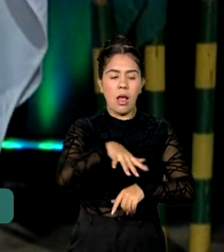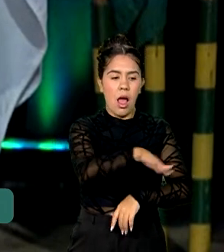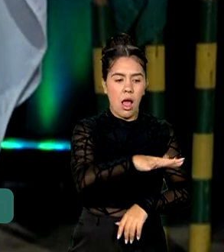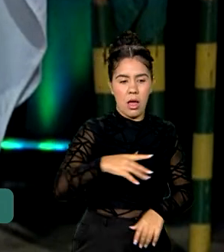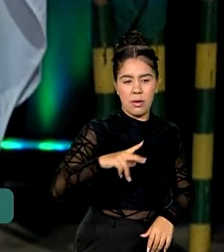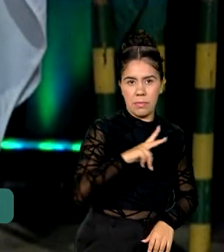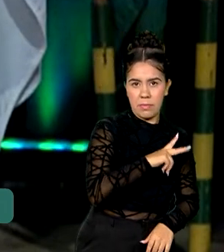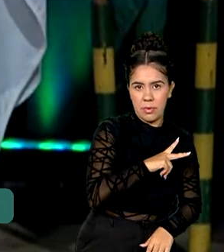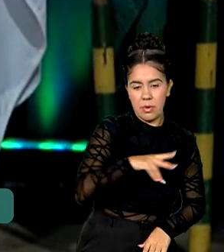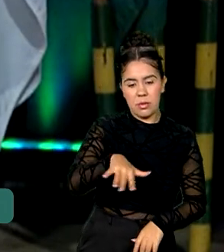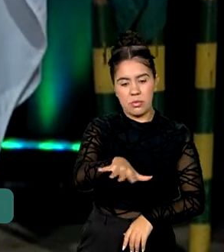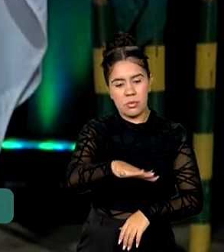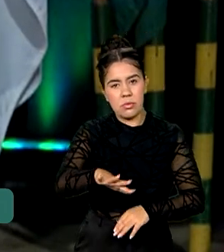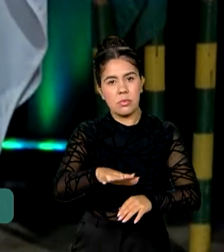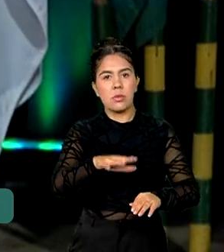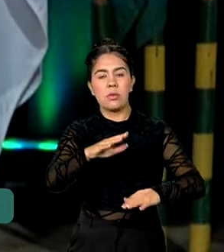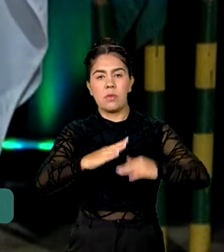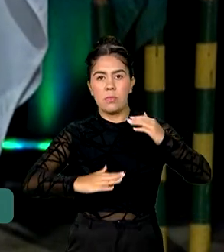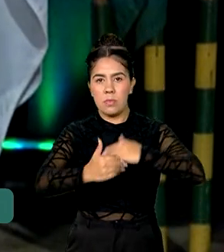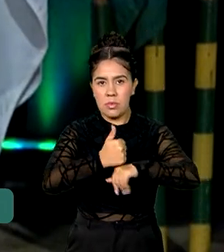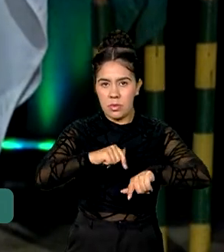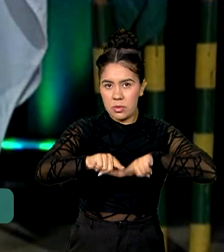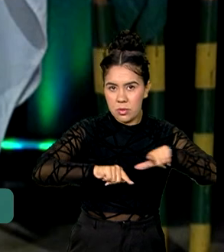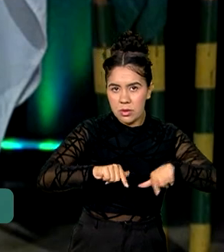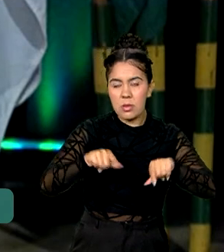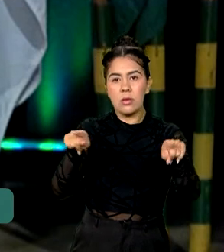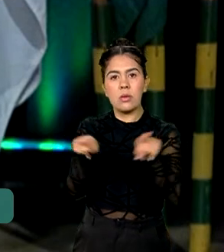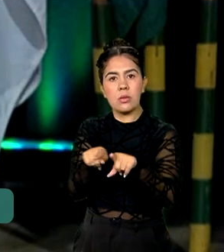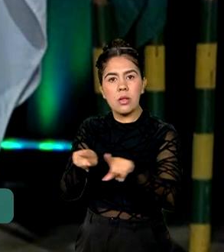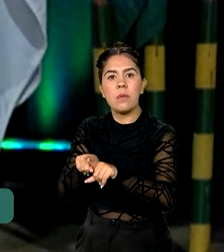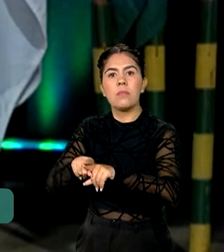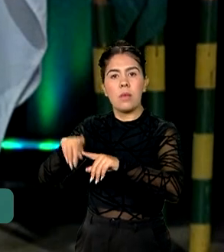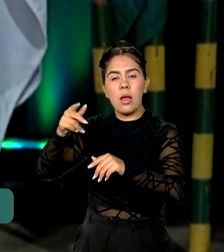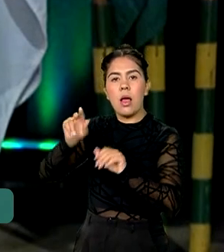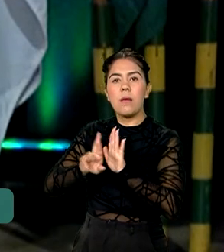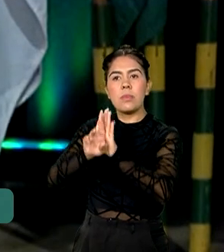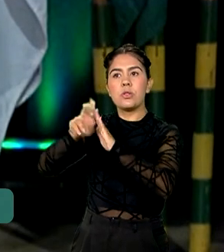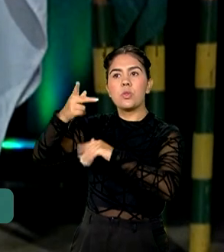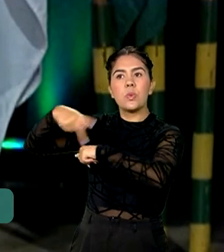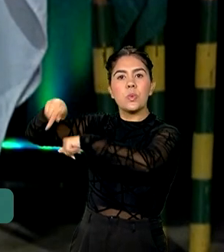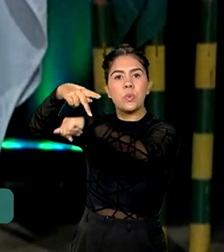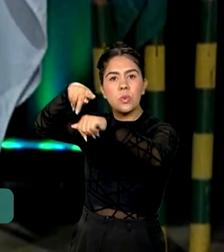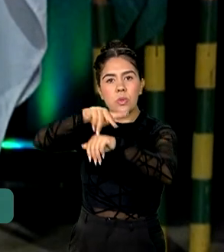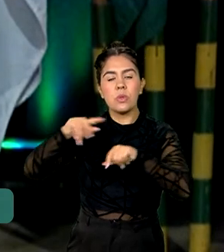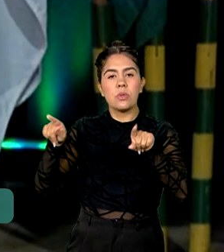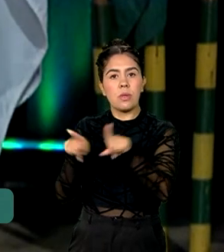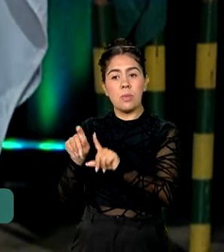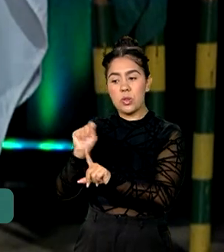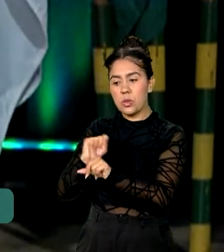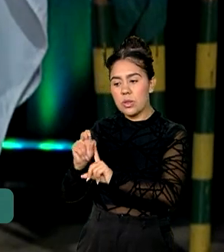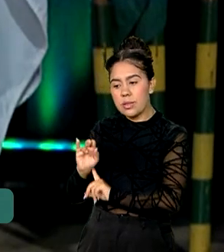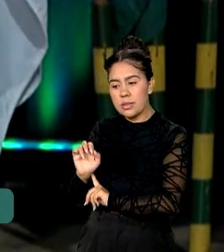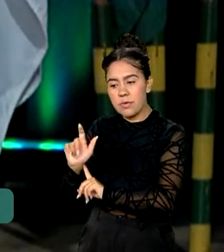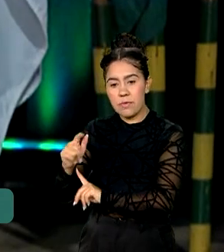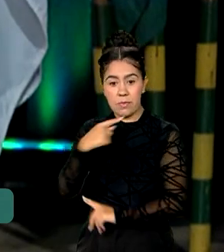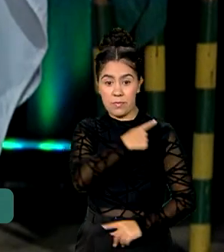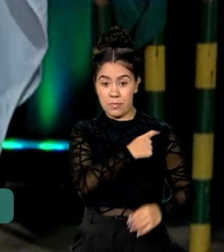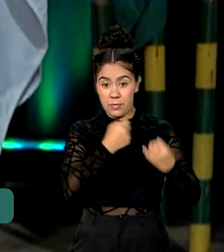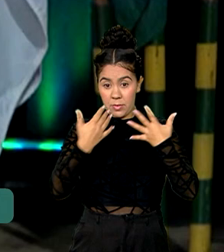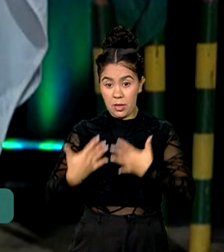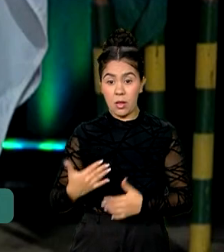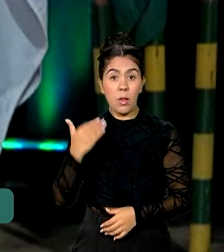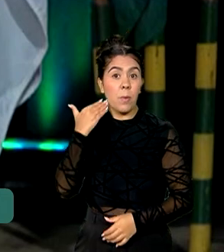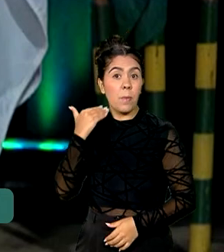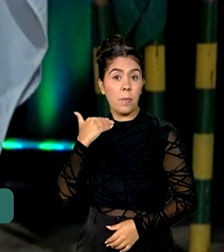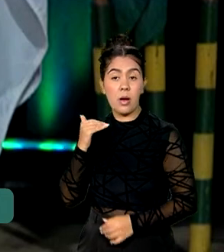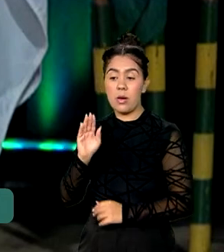os trabalhadores, com os entes subnacionais, os intelectuais, a sociedade civil. O BNDES está retomando não